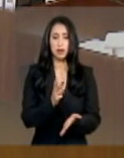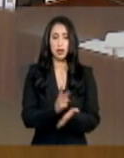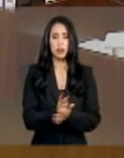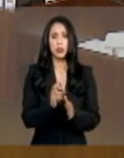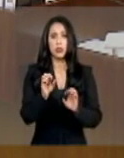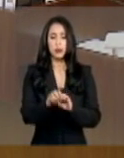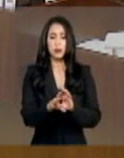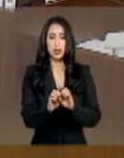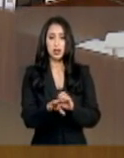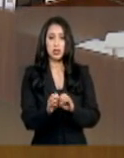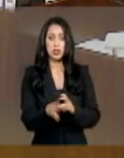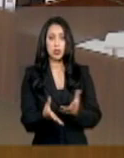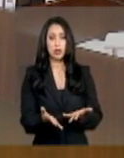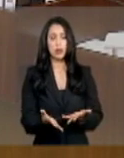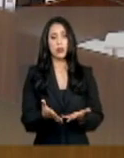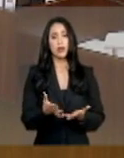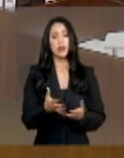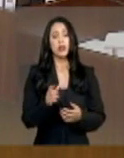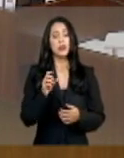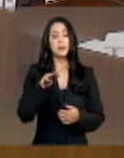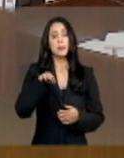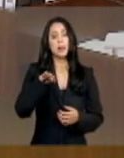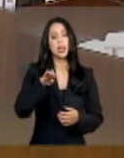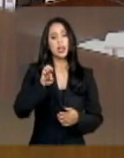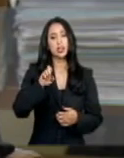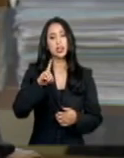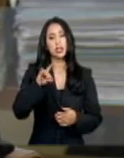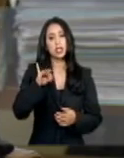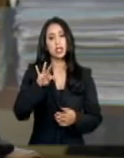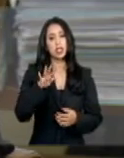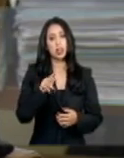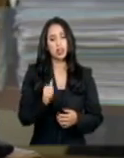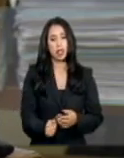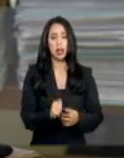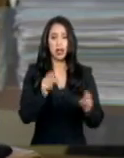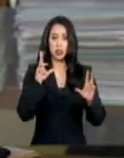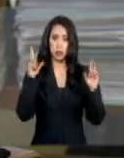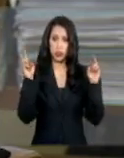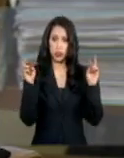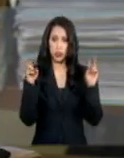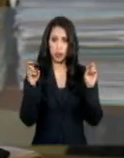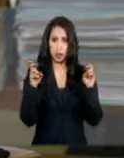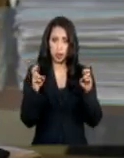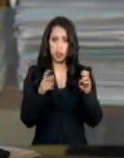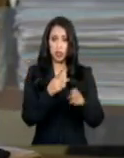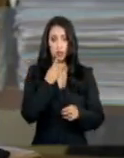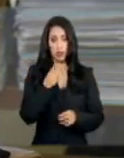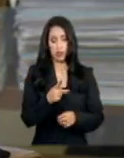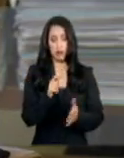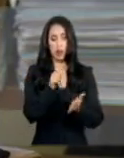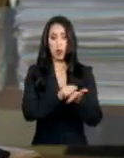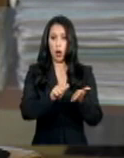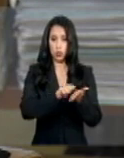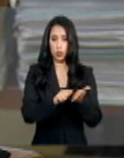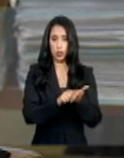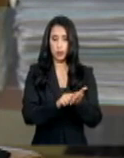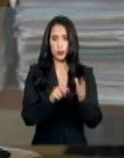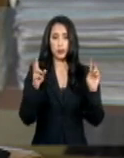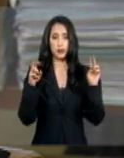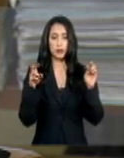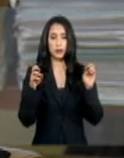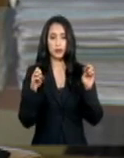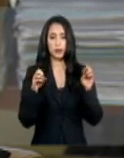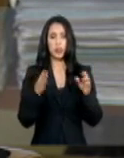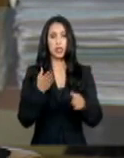josé miguel garcia medina quando com especificamente desse tema 17min de autor a definição